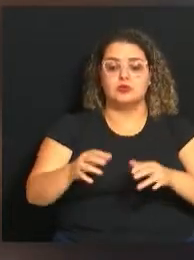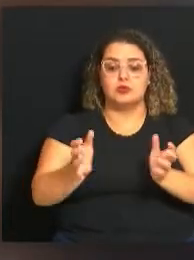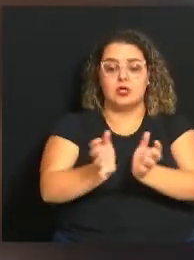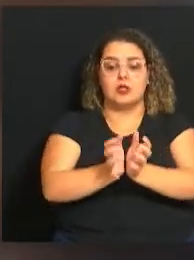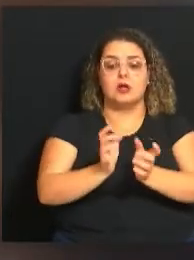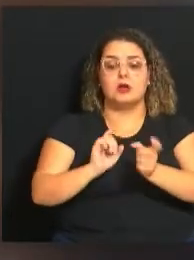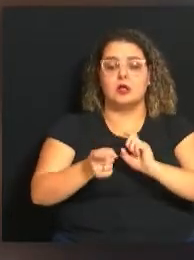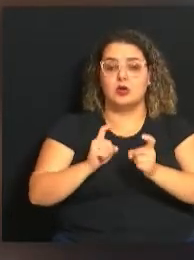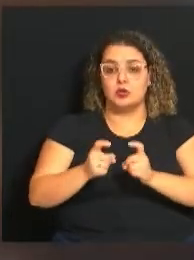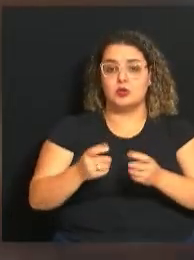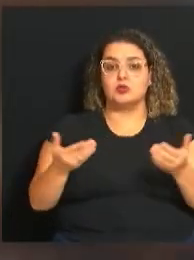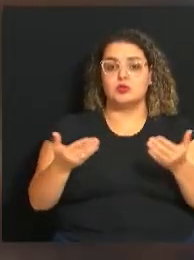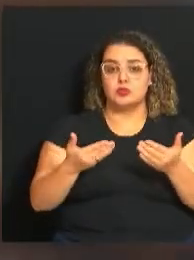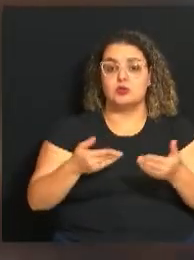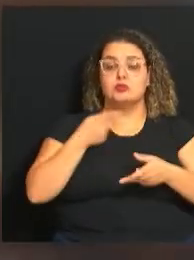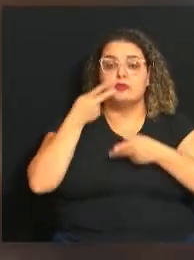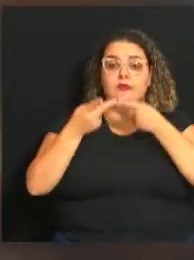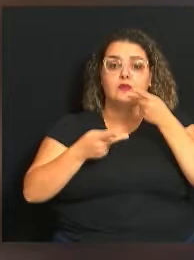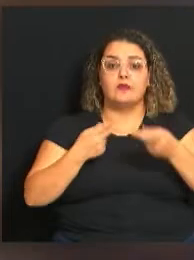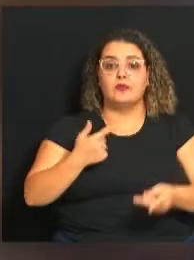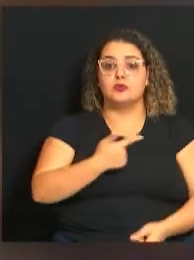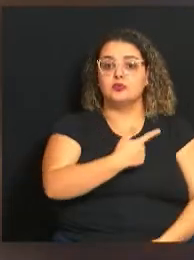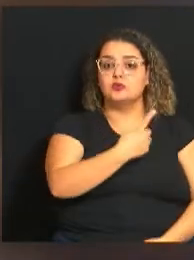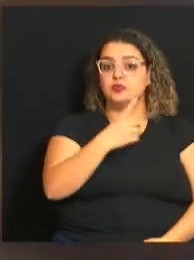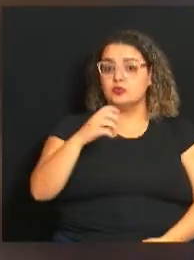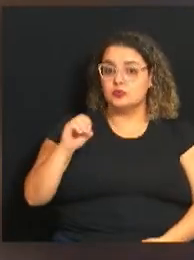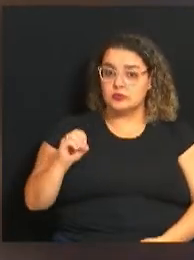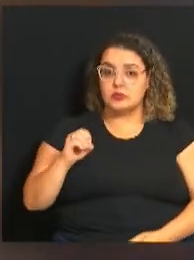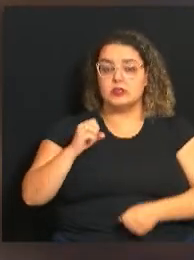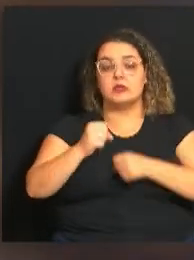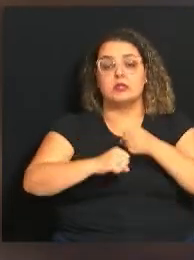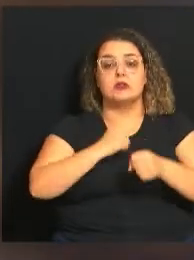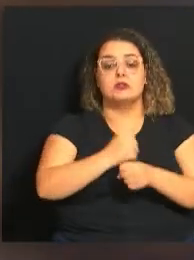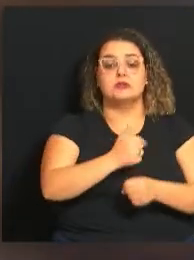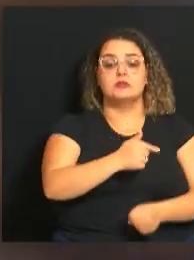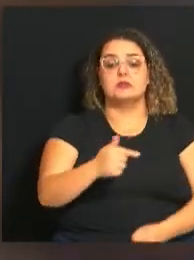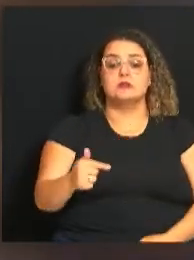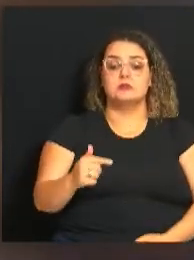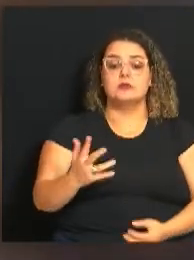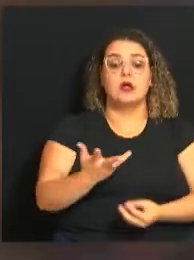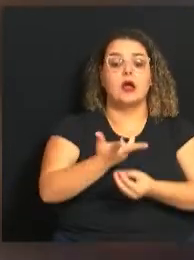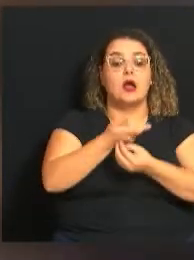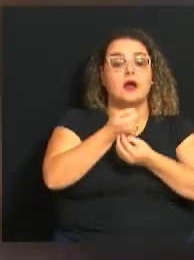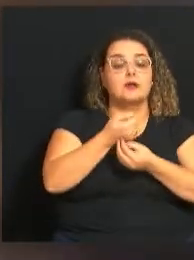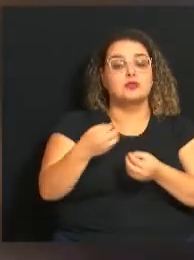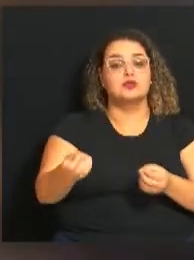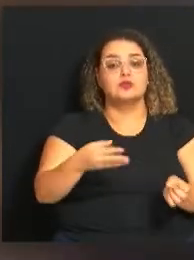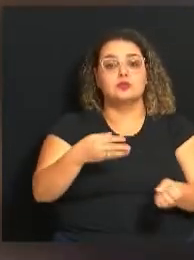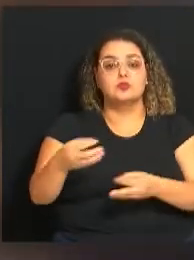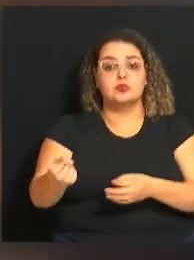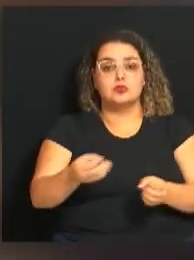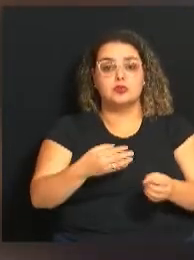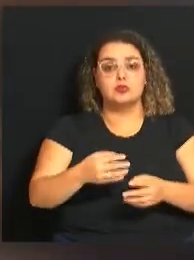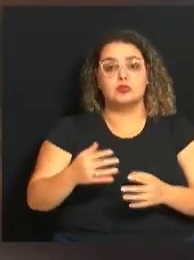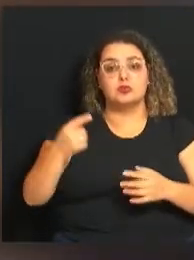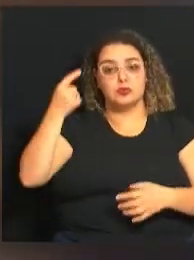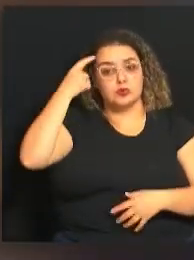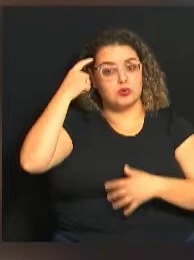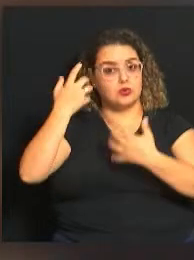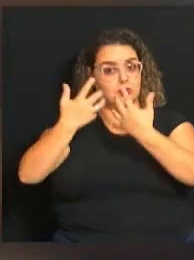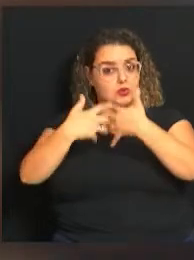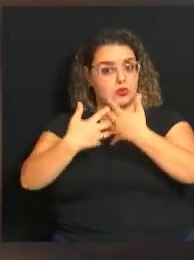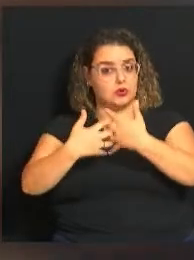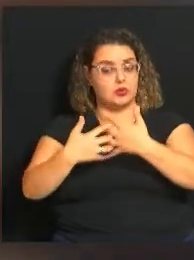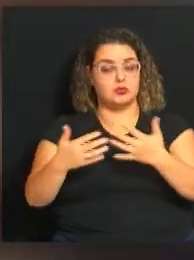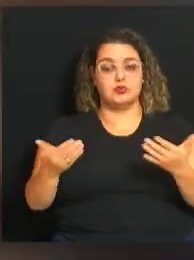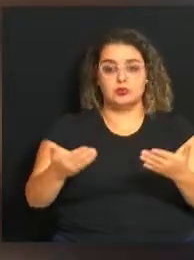vamos falar um pouco do centenário da Semana de Arte Moderna e suas reflexões